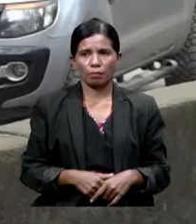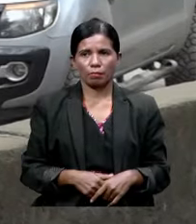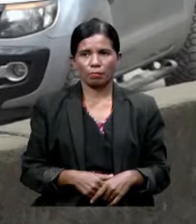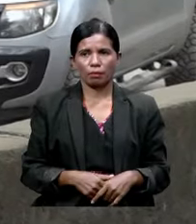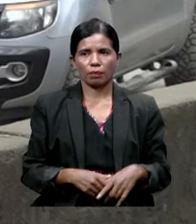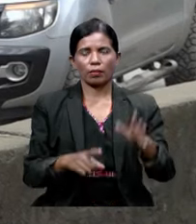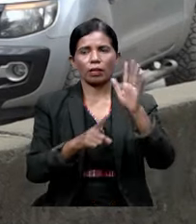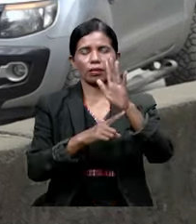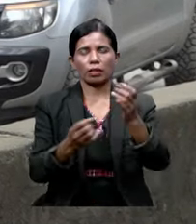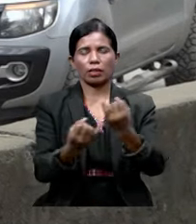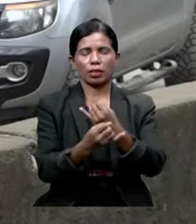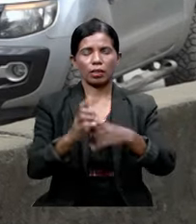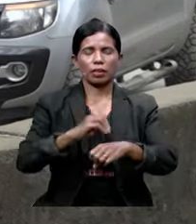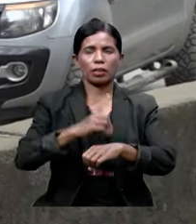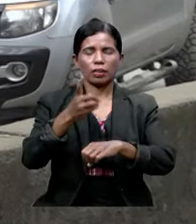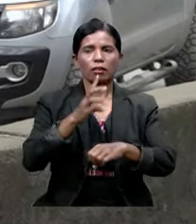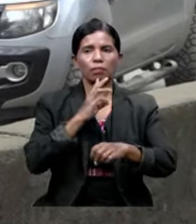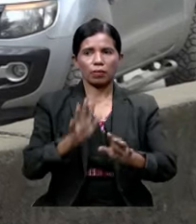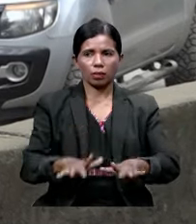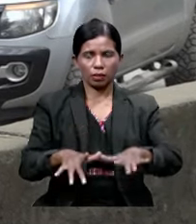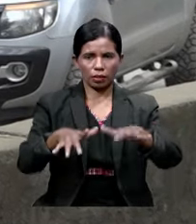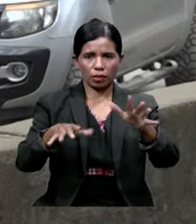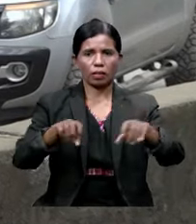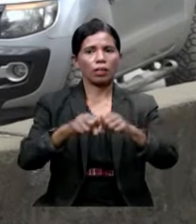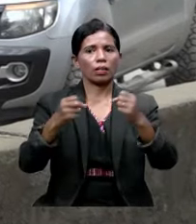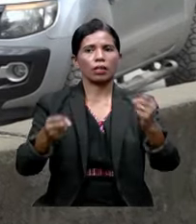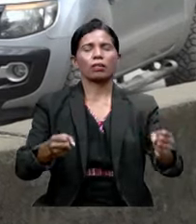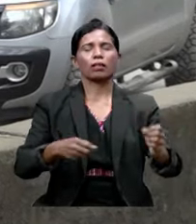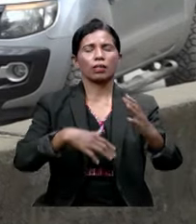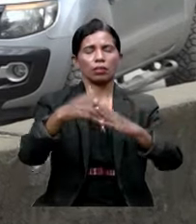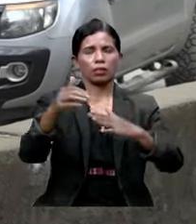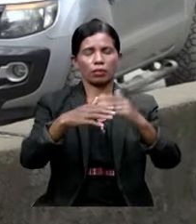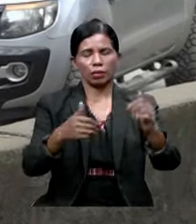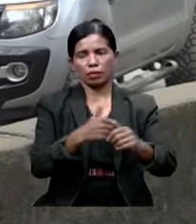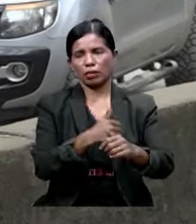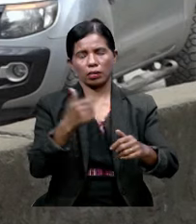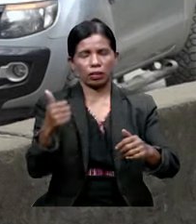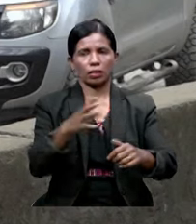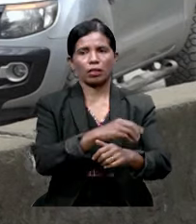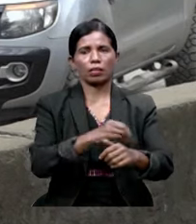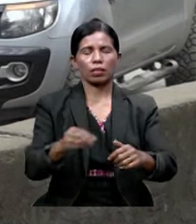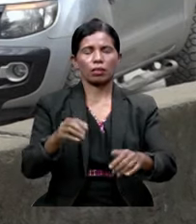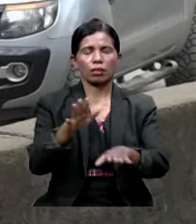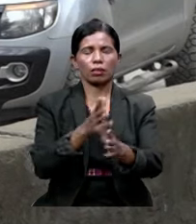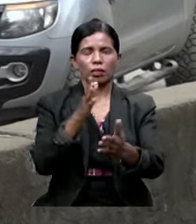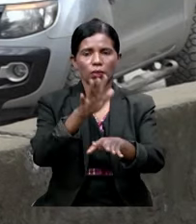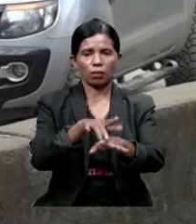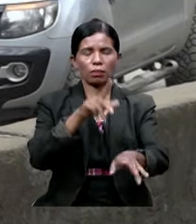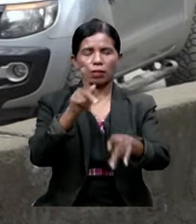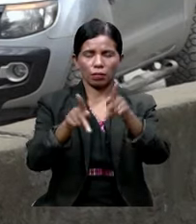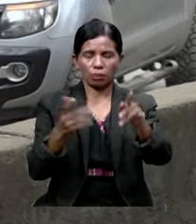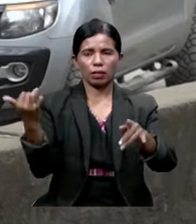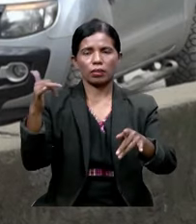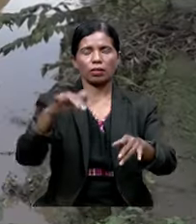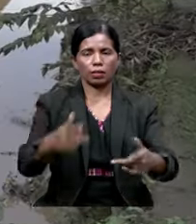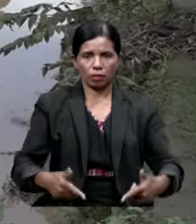Realidade inundação nebe acontece e a cidade de Dili estraga ona infraestrutura básica sira, não afeta umas ba comunidades sira na